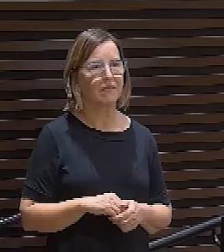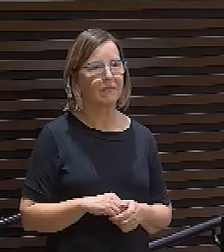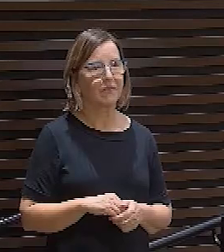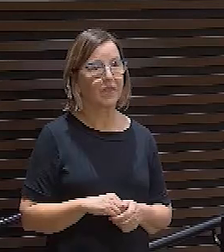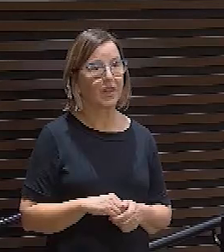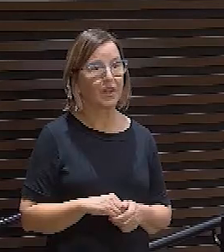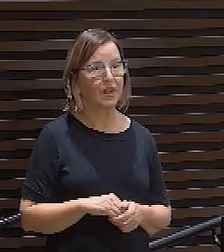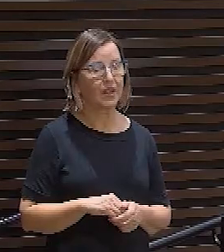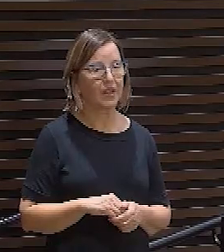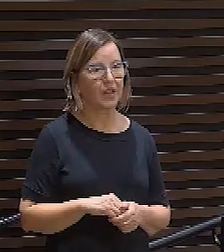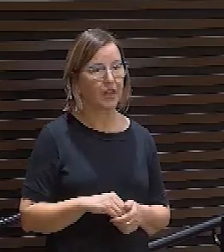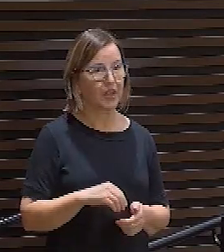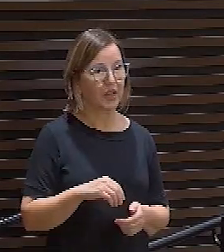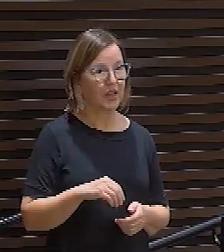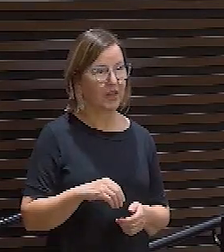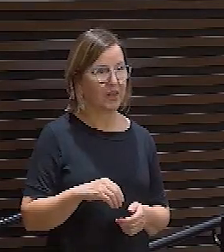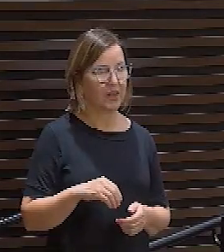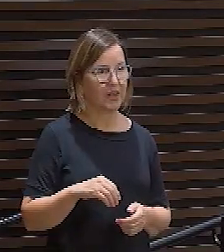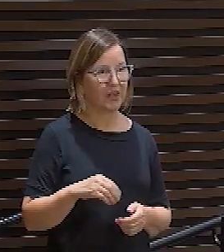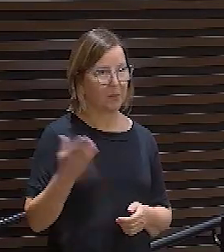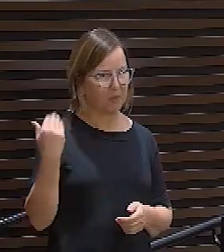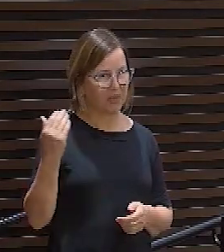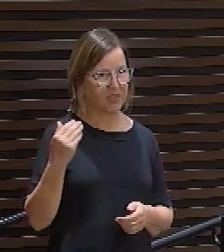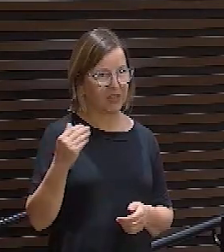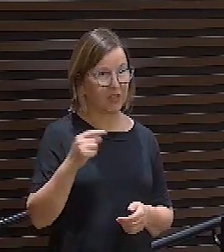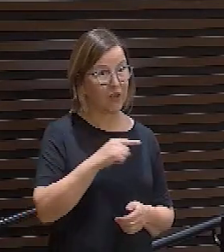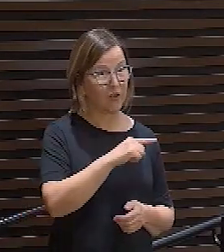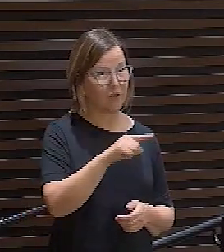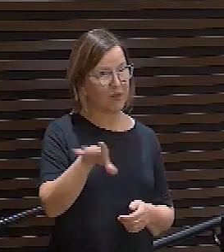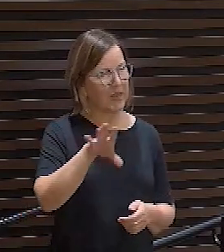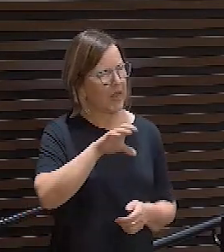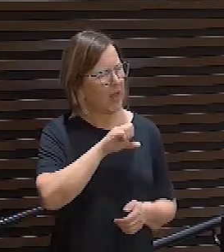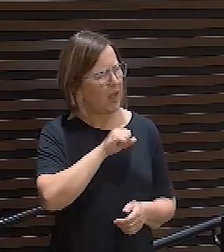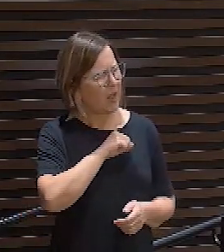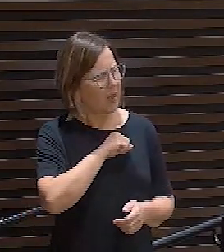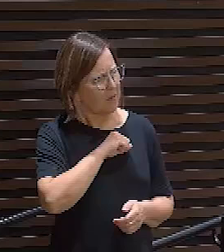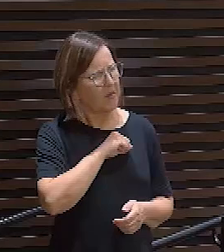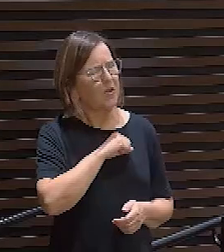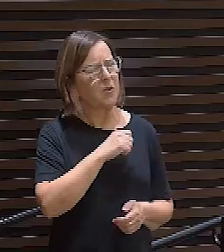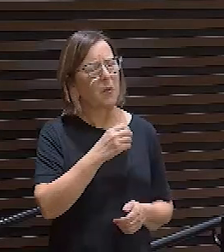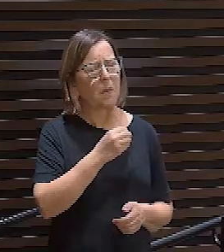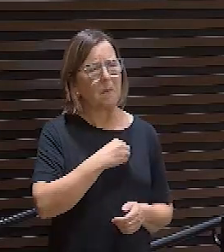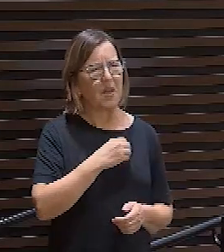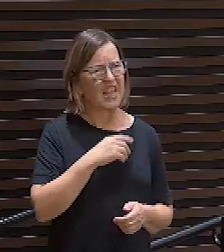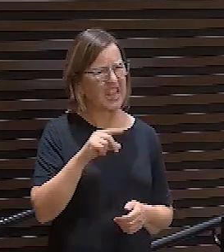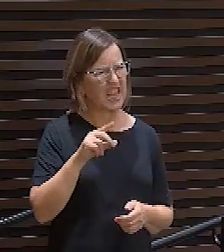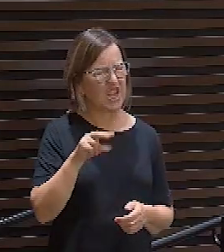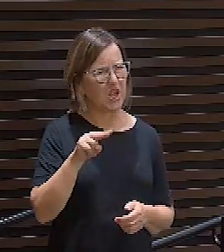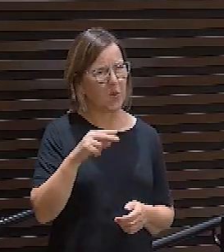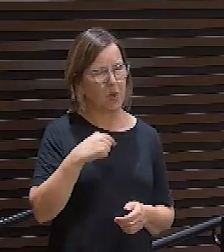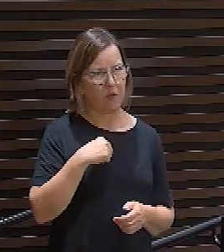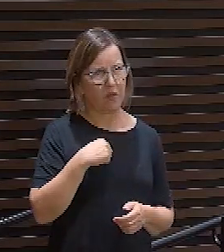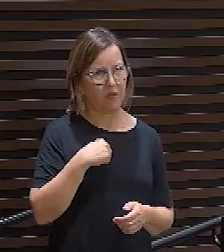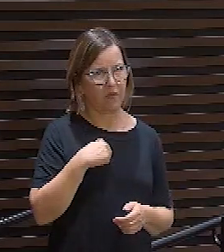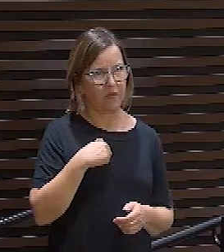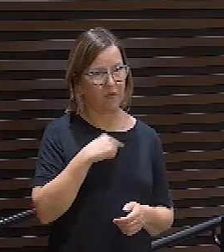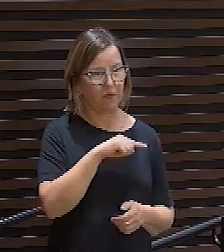amou tanto o pecado, assim como eu. Você amou tanto o pecado que você já fez as maiores atrocidades.